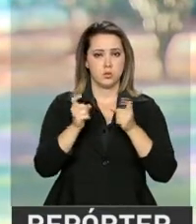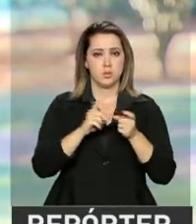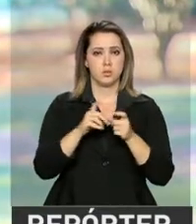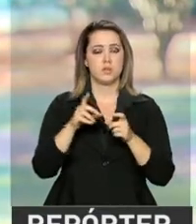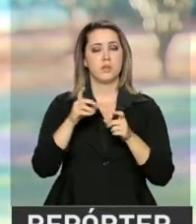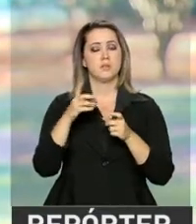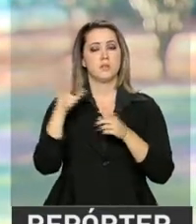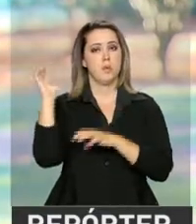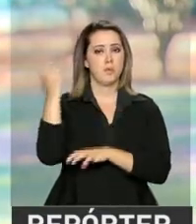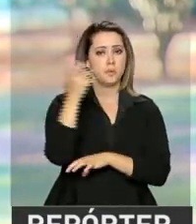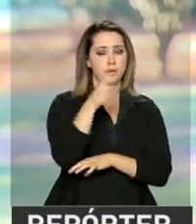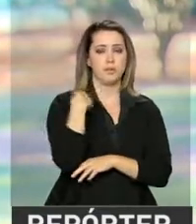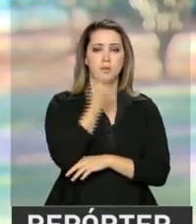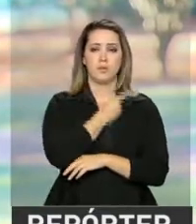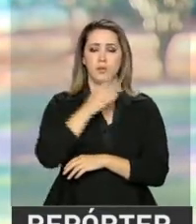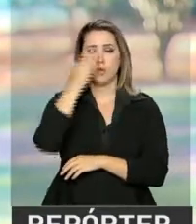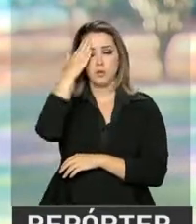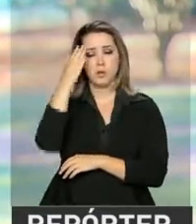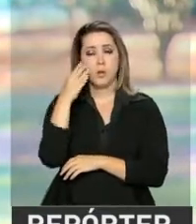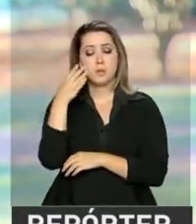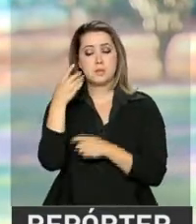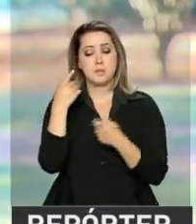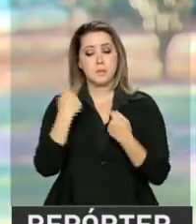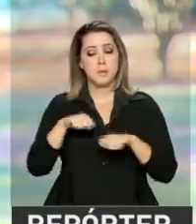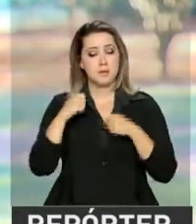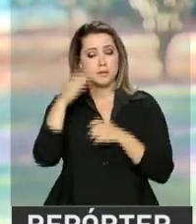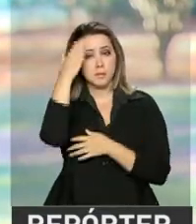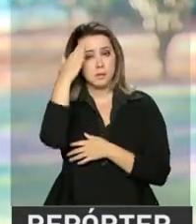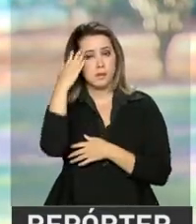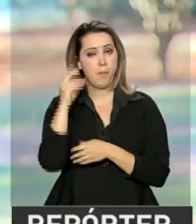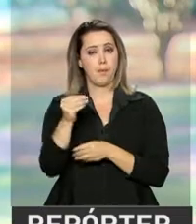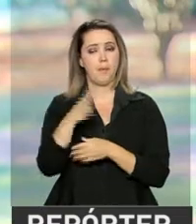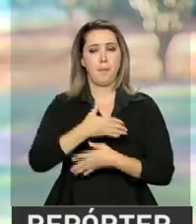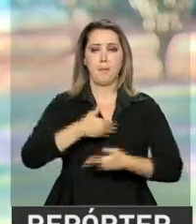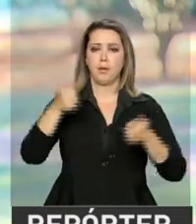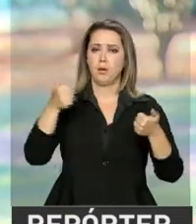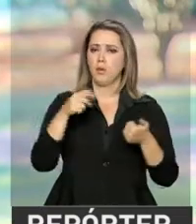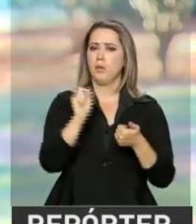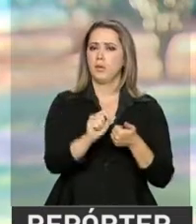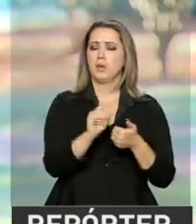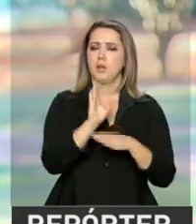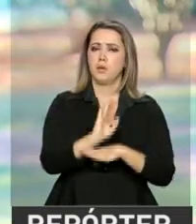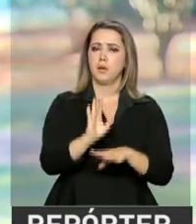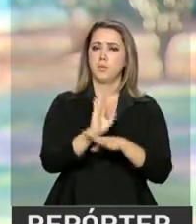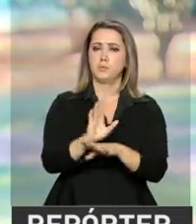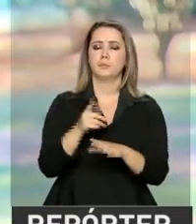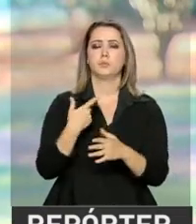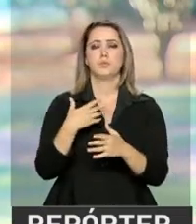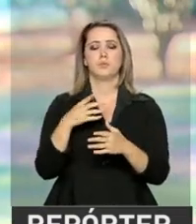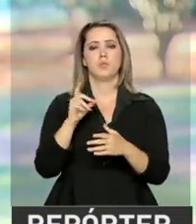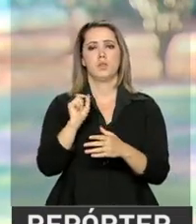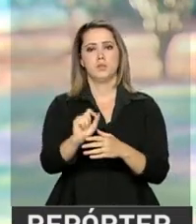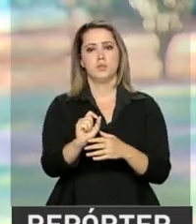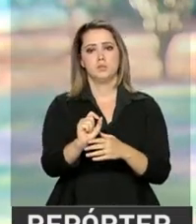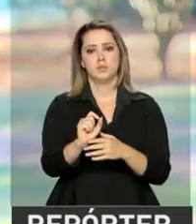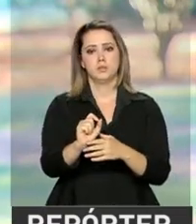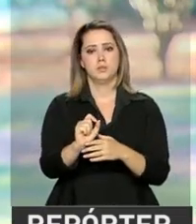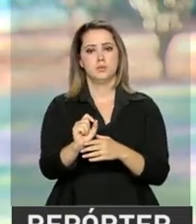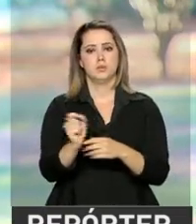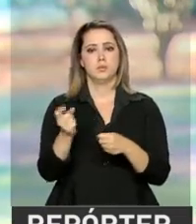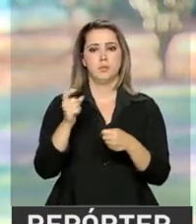trabalhamos com esses dados não é pra frente melhorar e apoiar com ações para recuperação de de